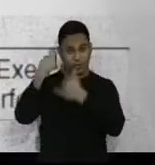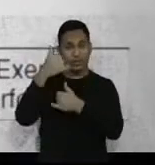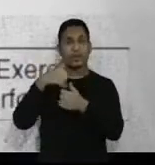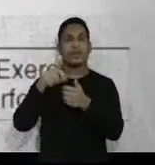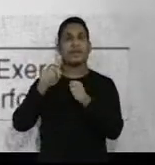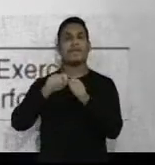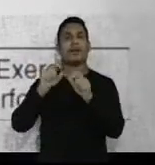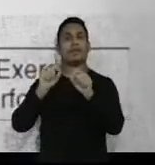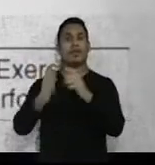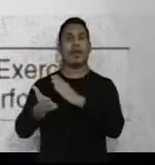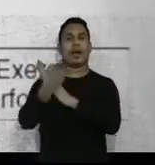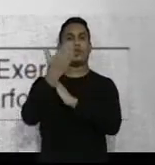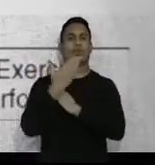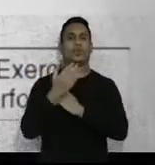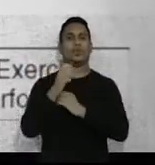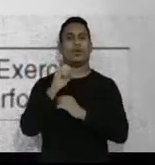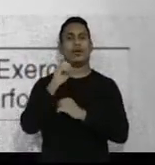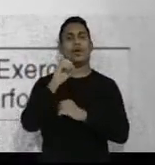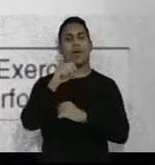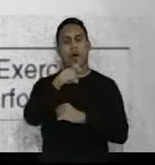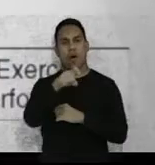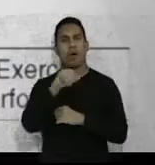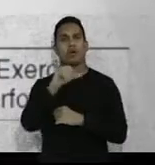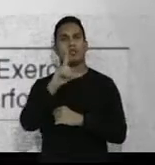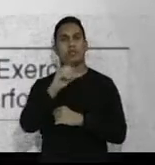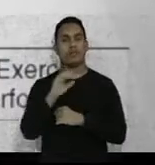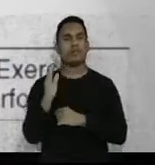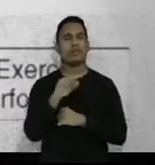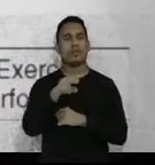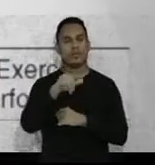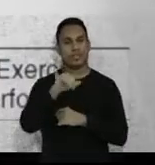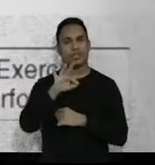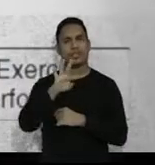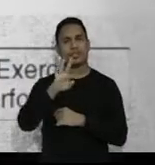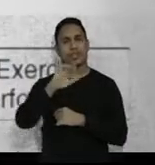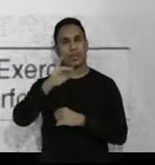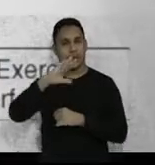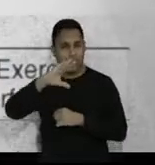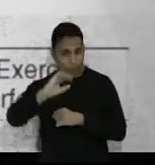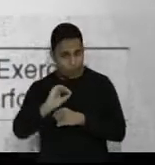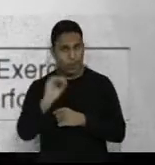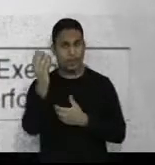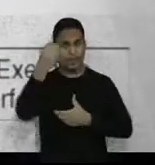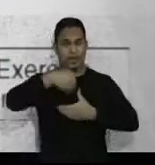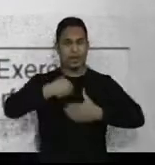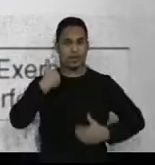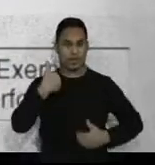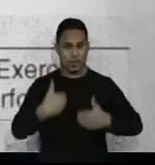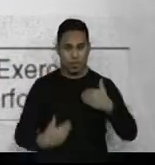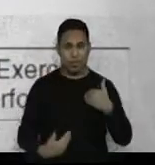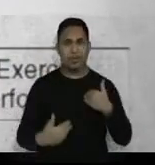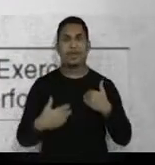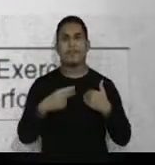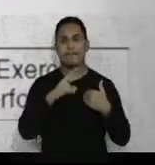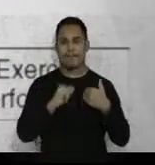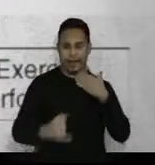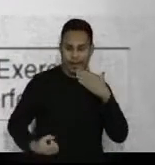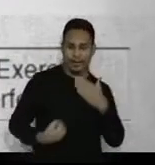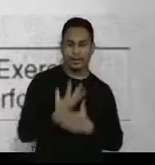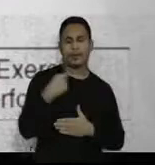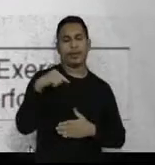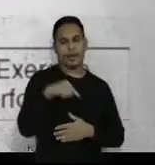Então, na verdade, o grande benefício que a gente vai ter com o consumo de nitrato é pela produção desse óxido nítrico, tá? O óxido nítrico, ele vai